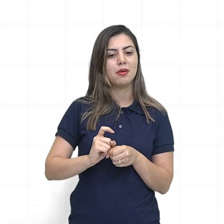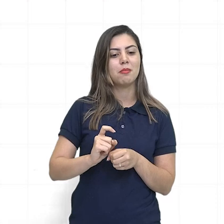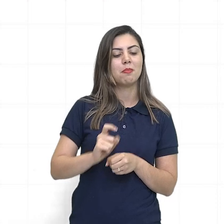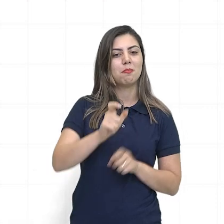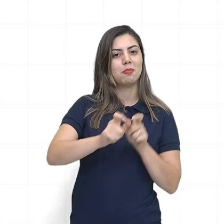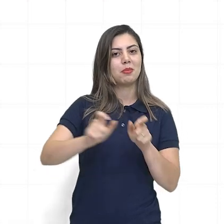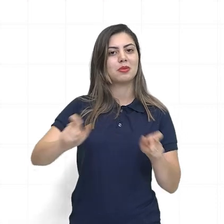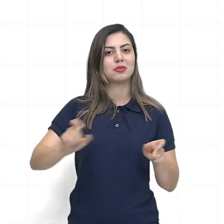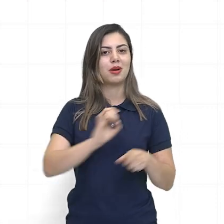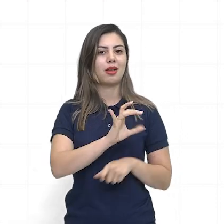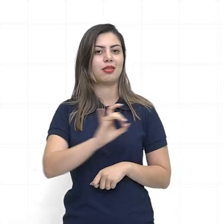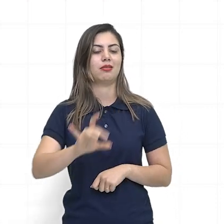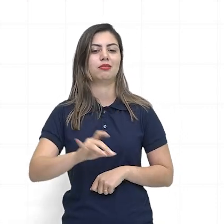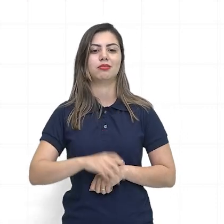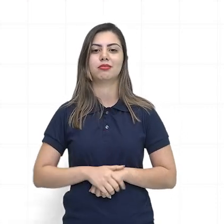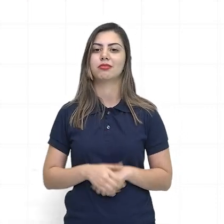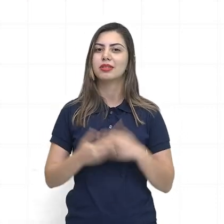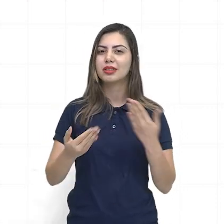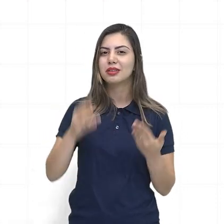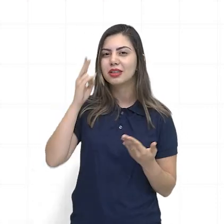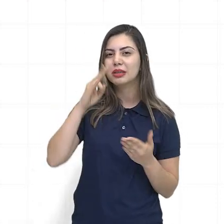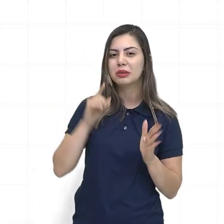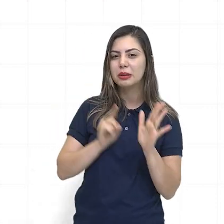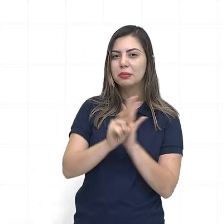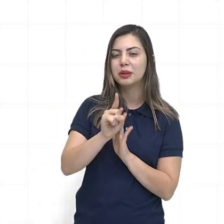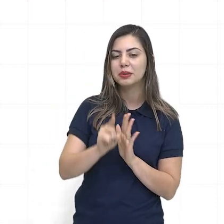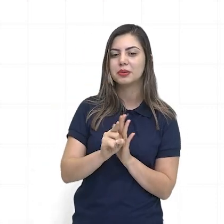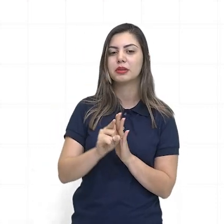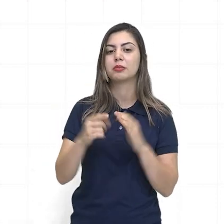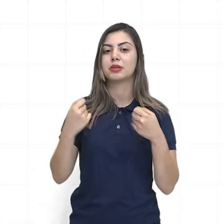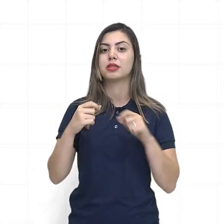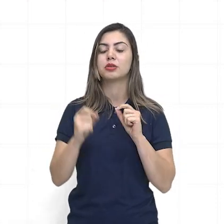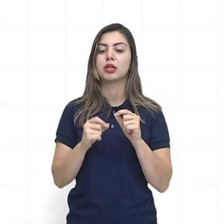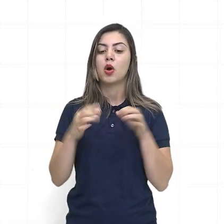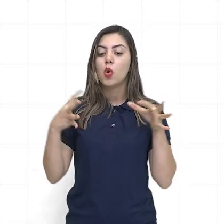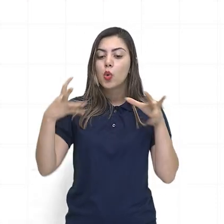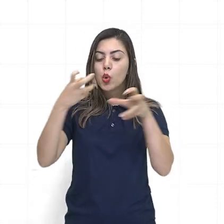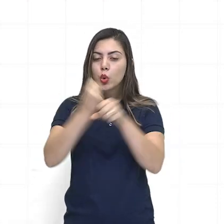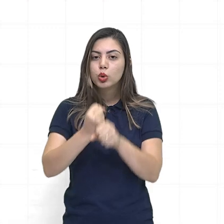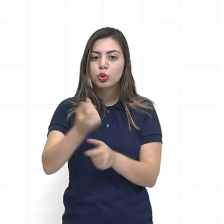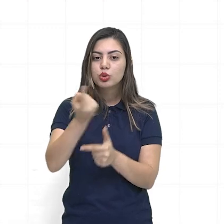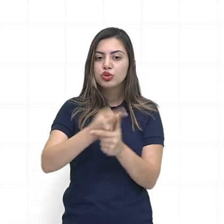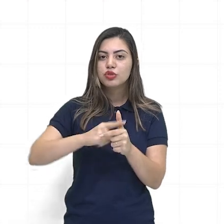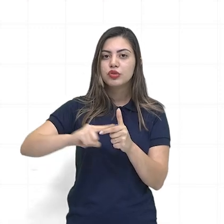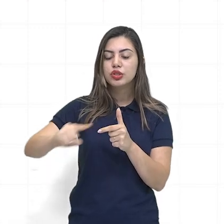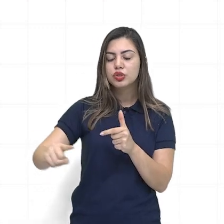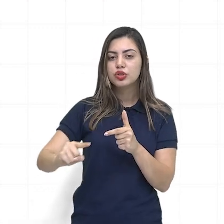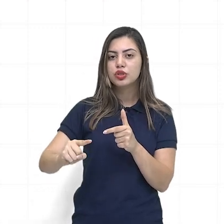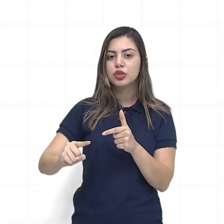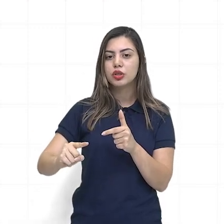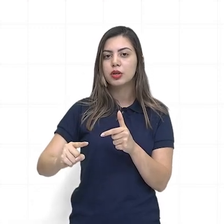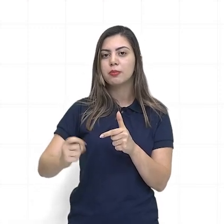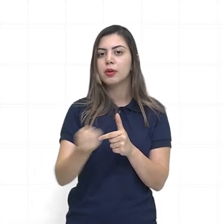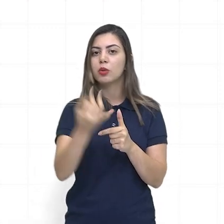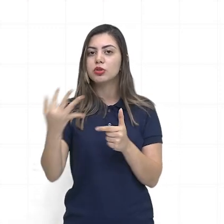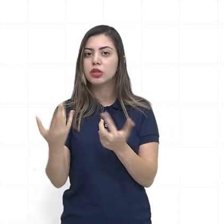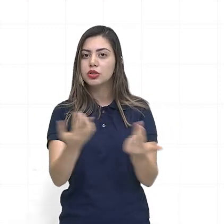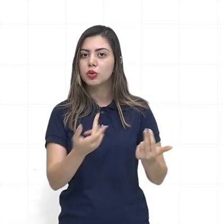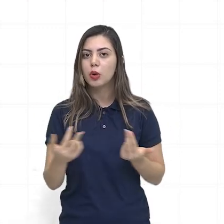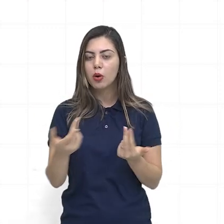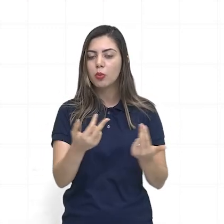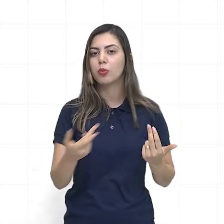a pergunta foi, olha lá, dividir um todo em partes iguais, olha, foi essa situação que está